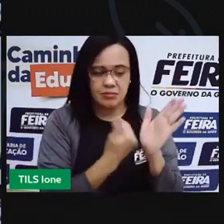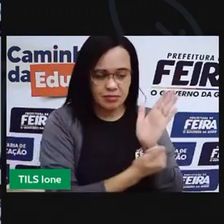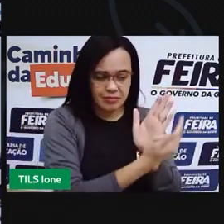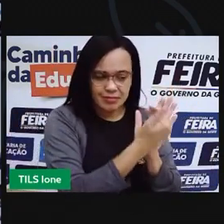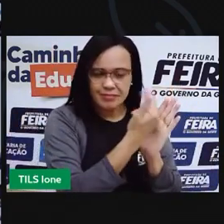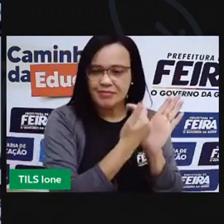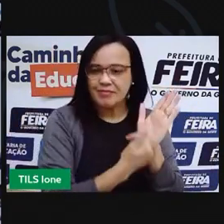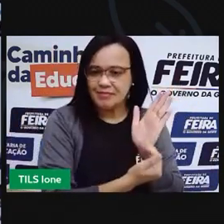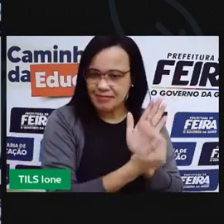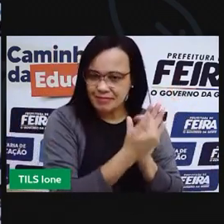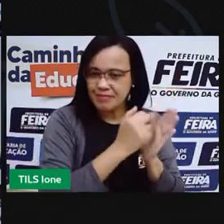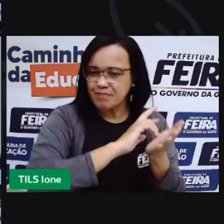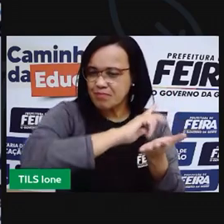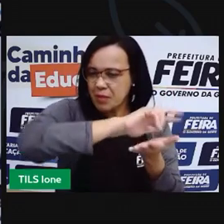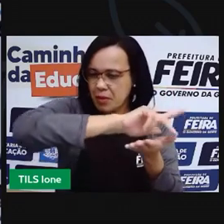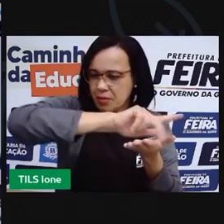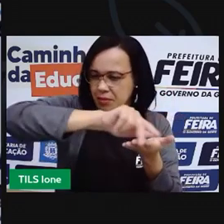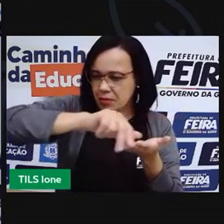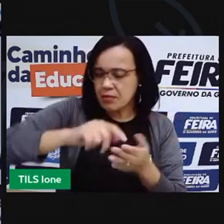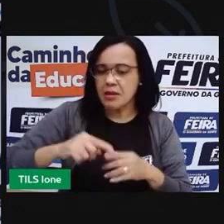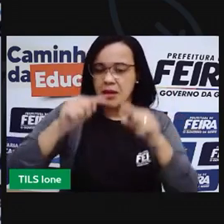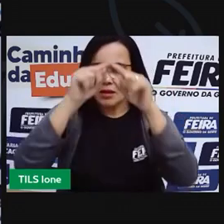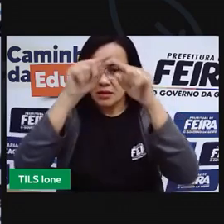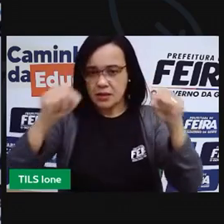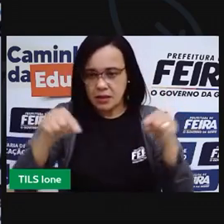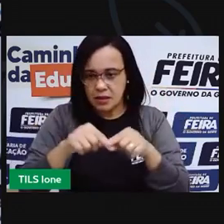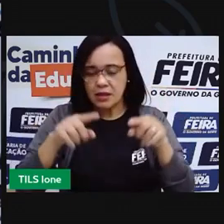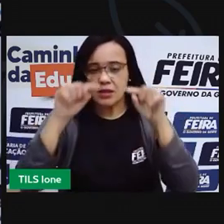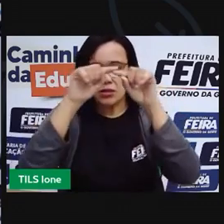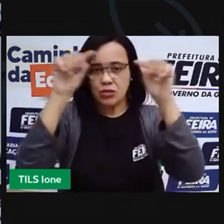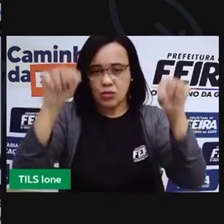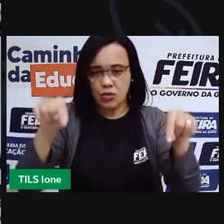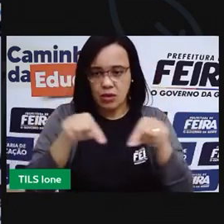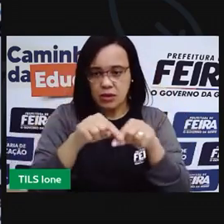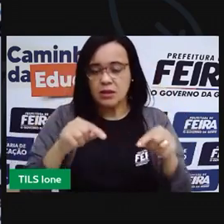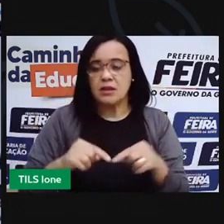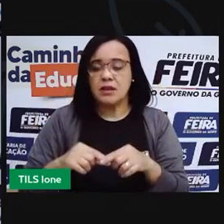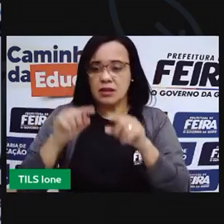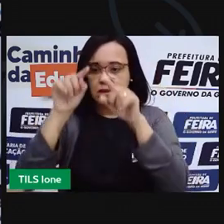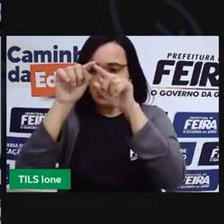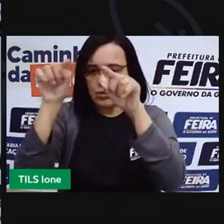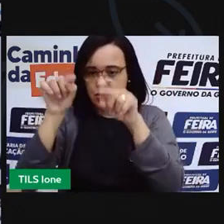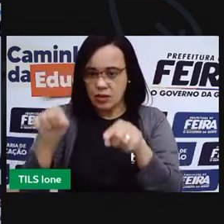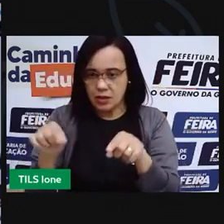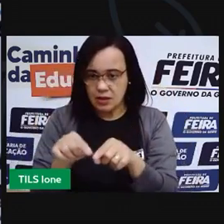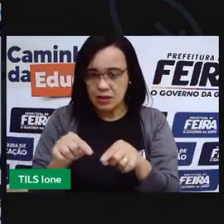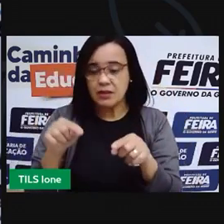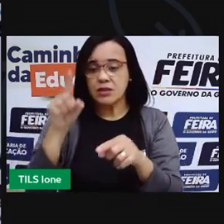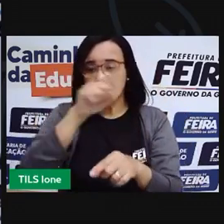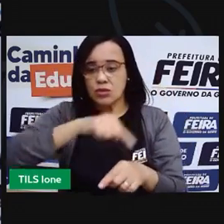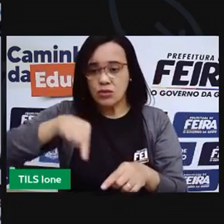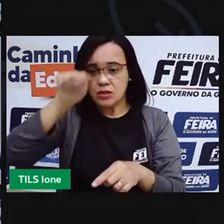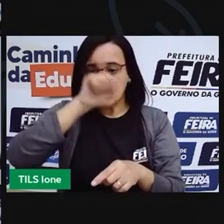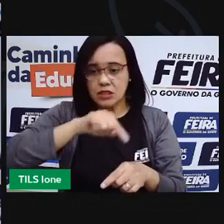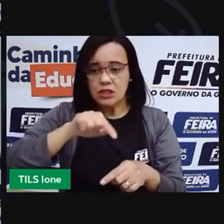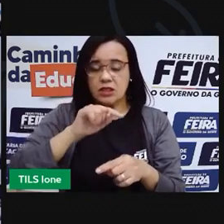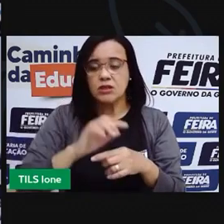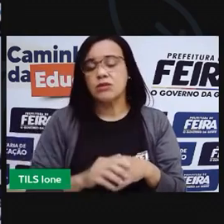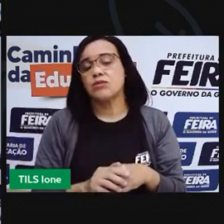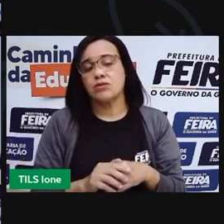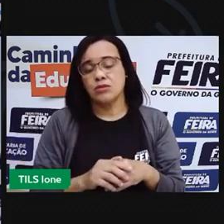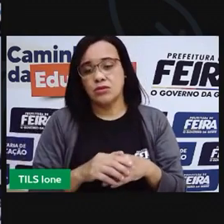o triângulo, o quadrado, o retângulo, o círculo. Vimos que a gente consegue observar eles